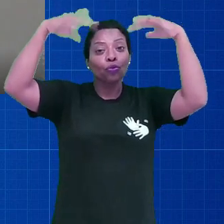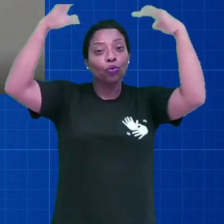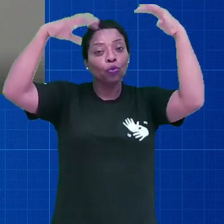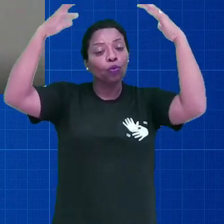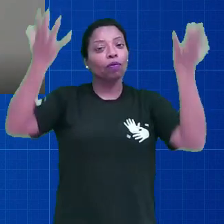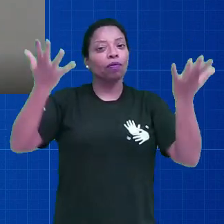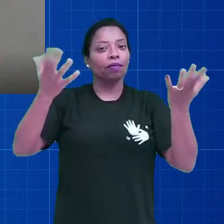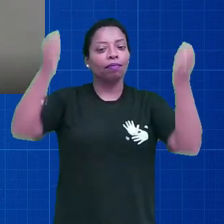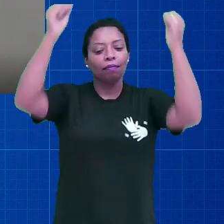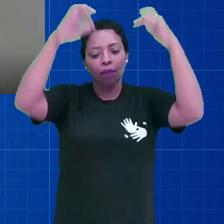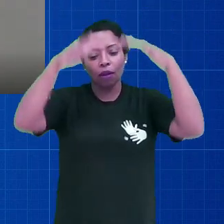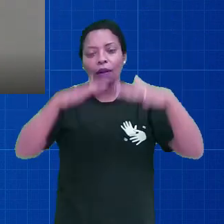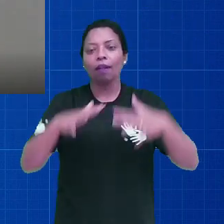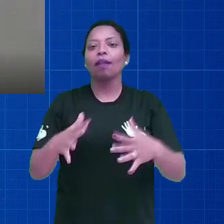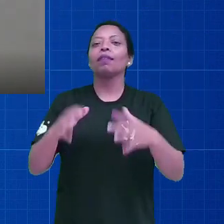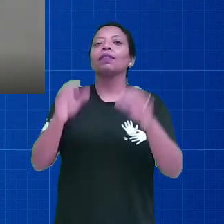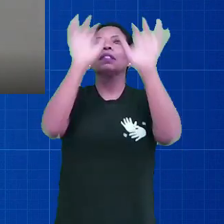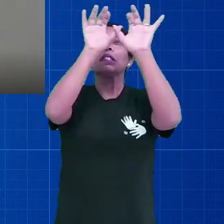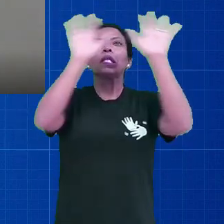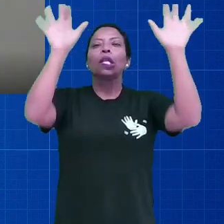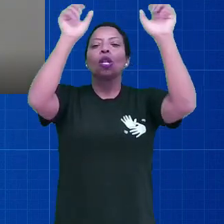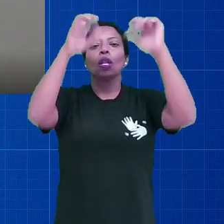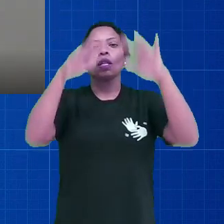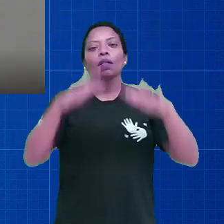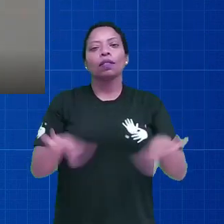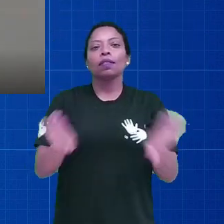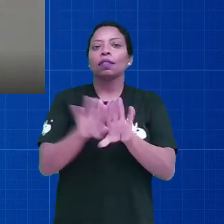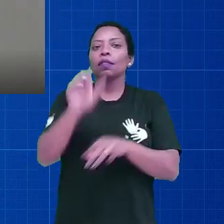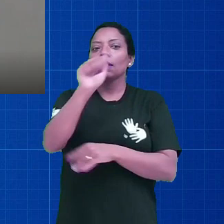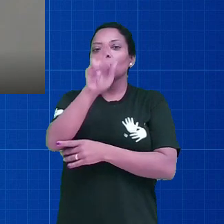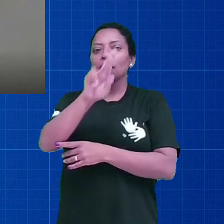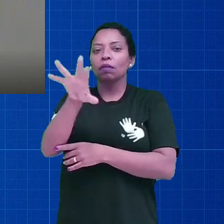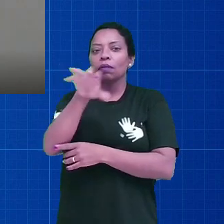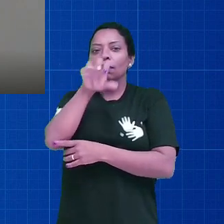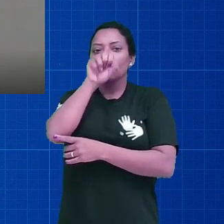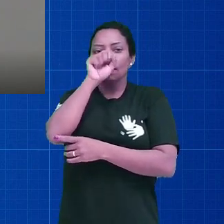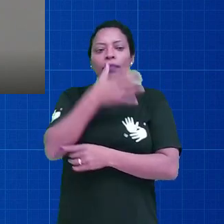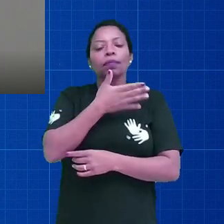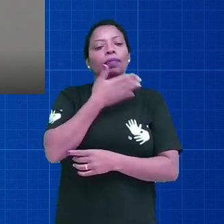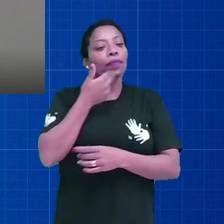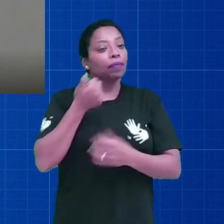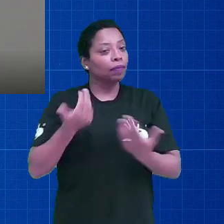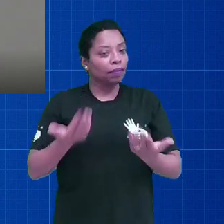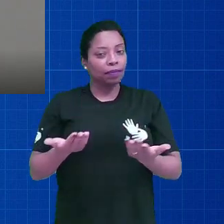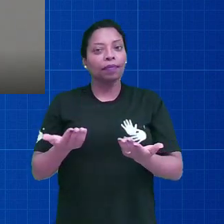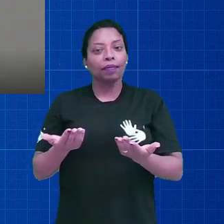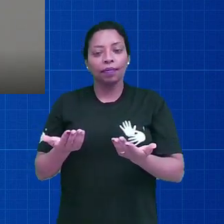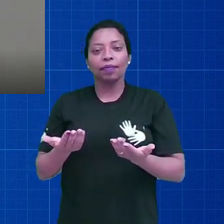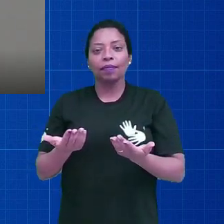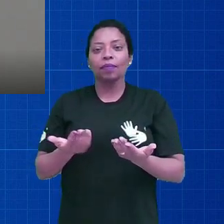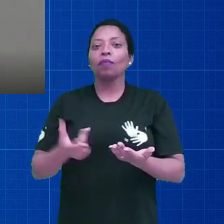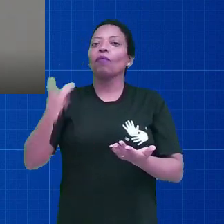com que aquele material particulado, ele digamos, fosse para o solo, né, melhorando a qualidade daquele ambiente. Então,